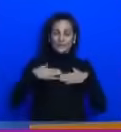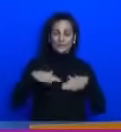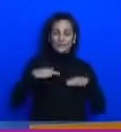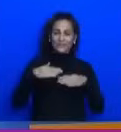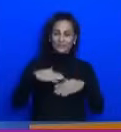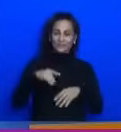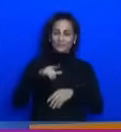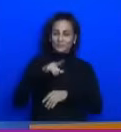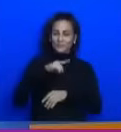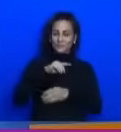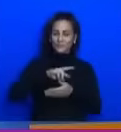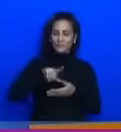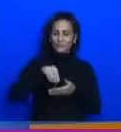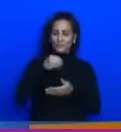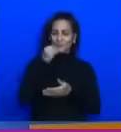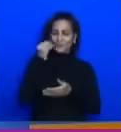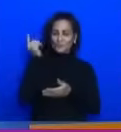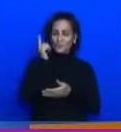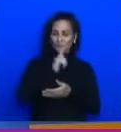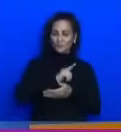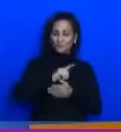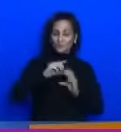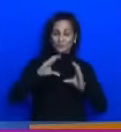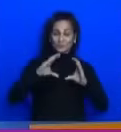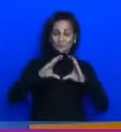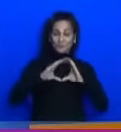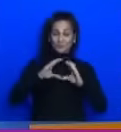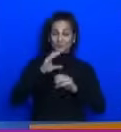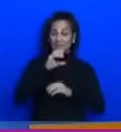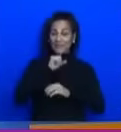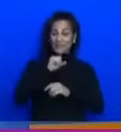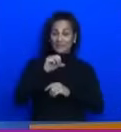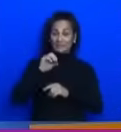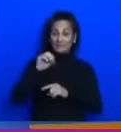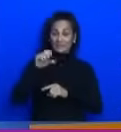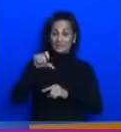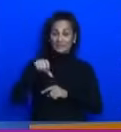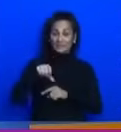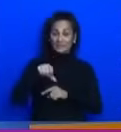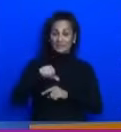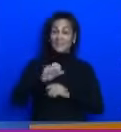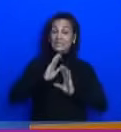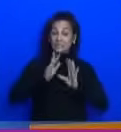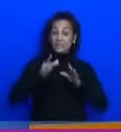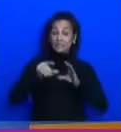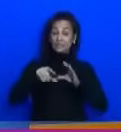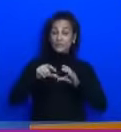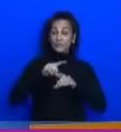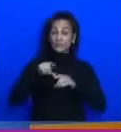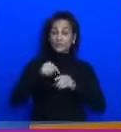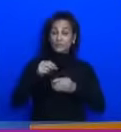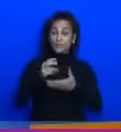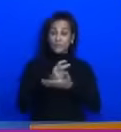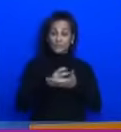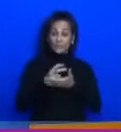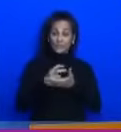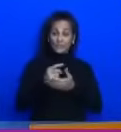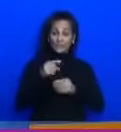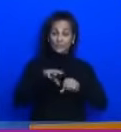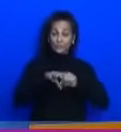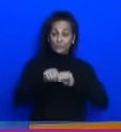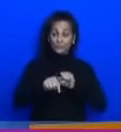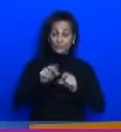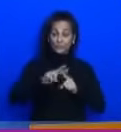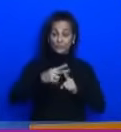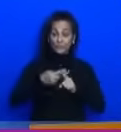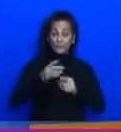Calma, você ainda tem muitas chances. Bola laranja, 09. Laranja, 09. Já foram realizados os sorteios da Quina, do Super 7,